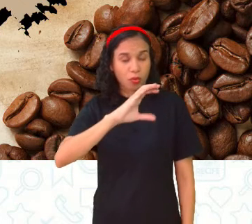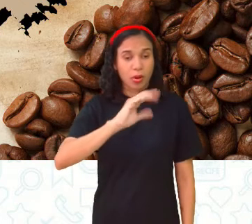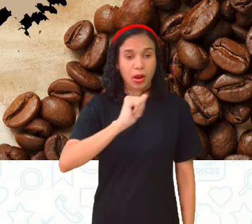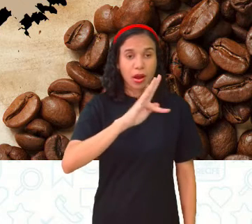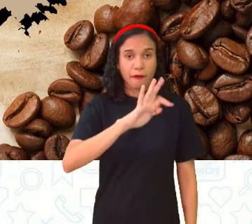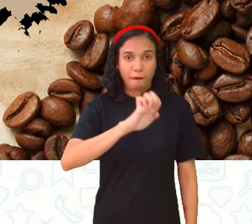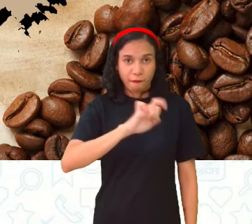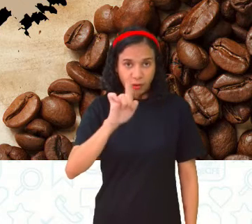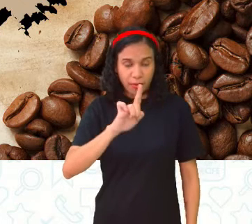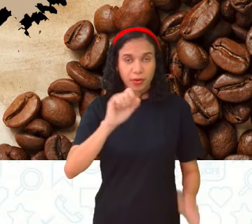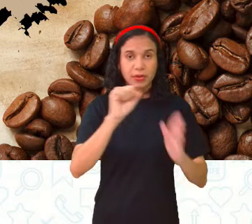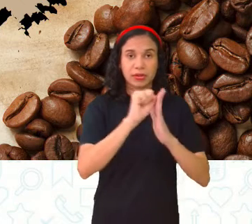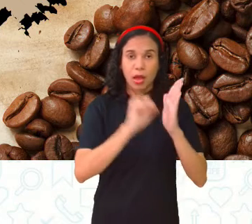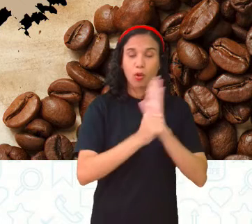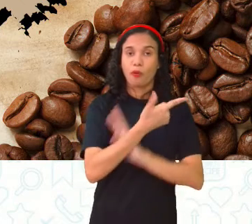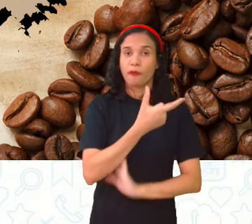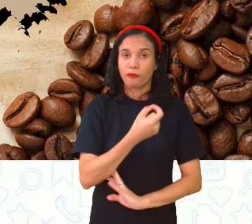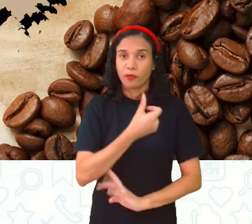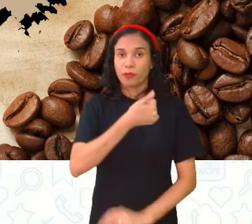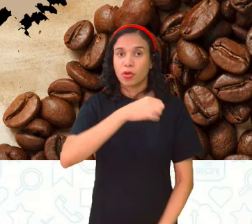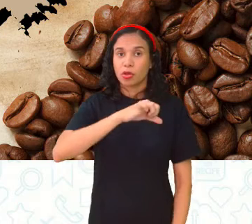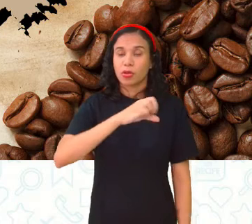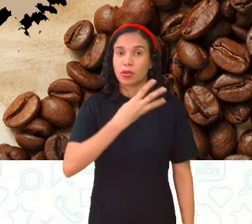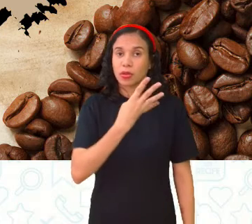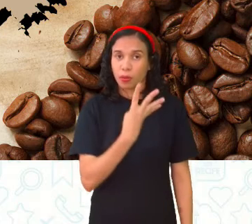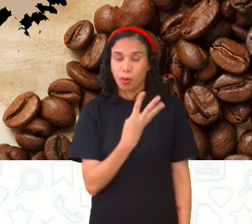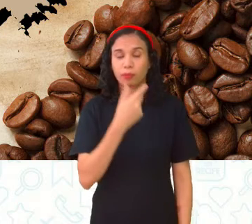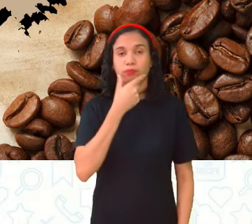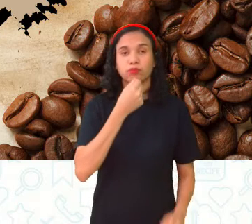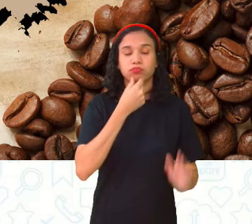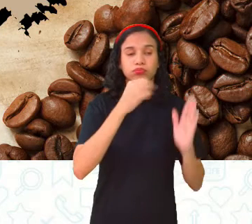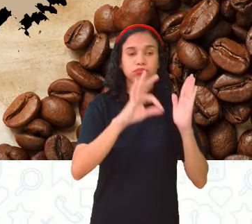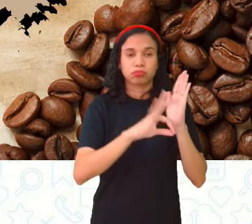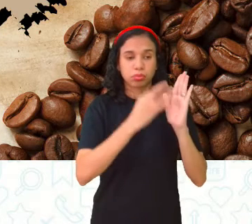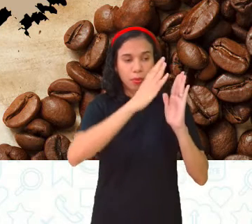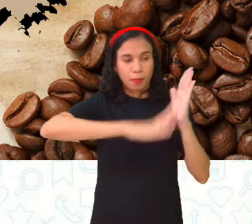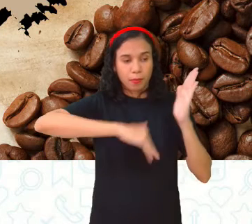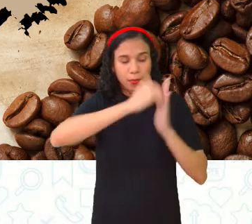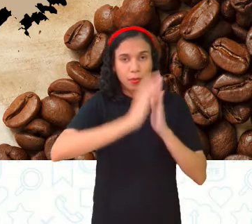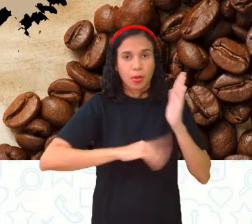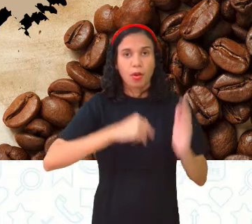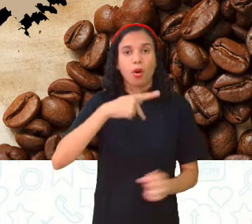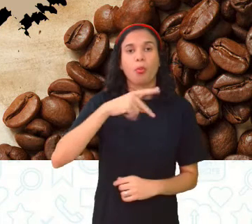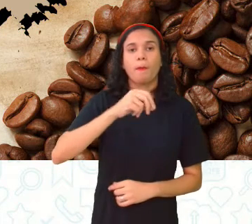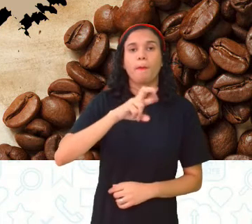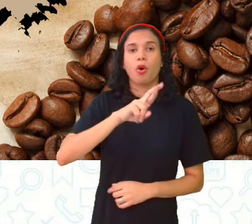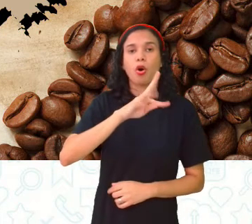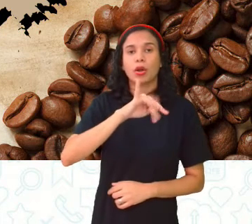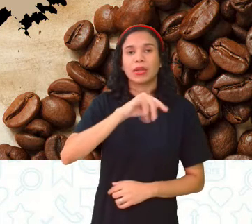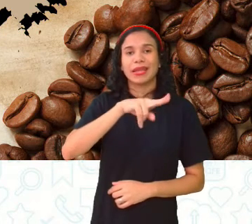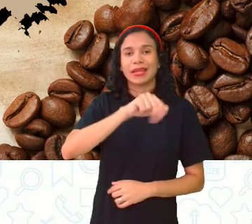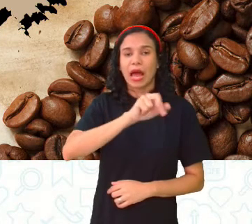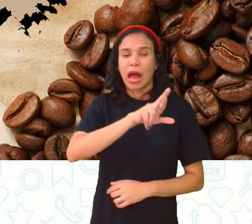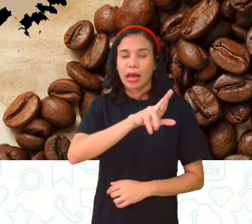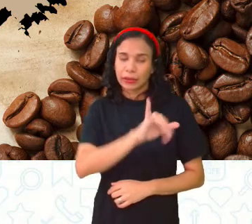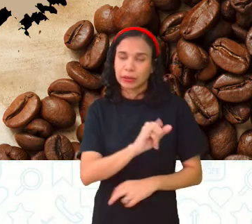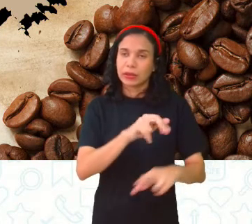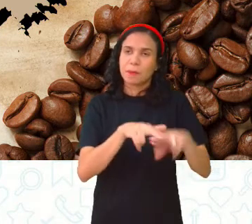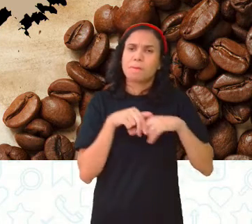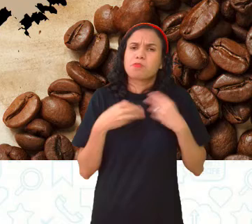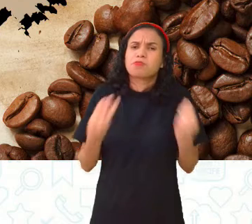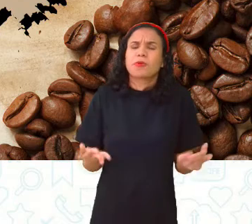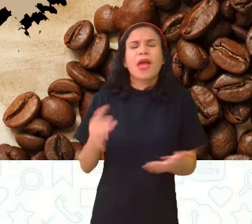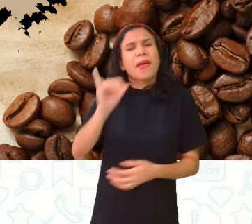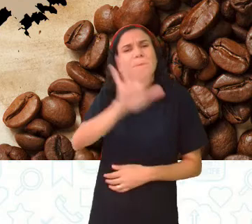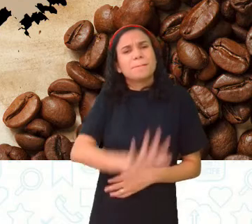de 1934, de Cândido Portinari, né? Mas por que eu quis trazer essa imagem